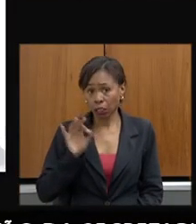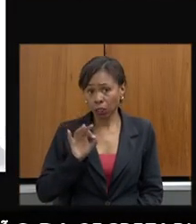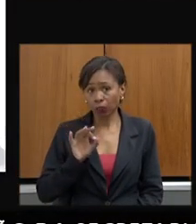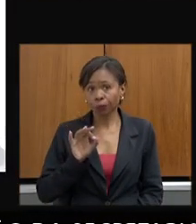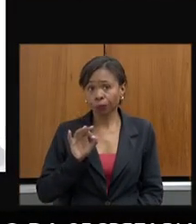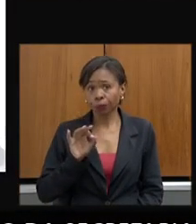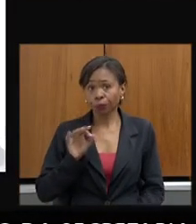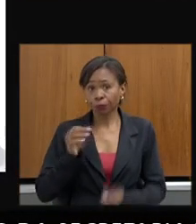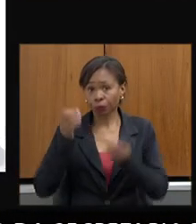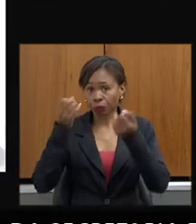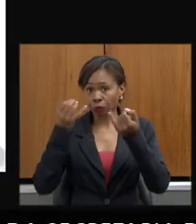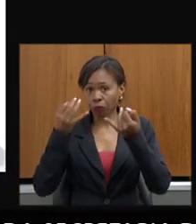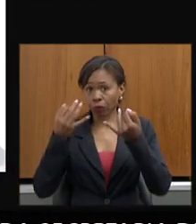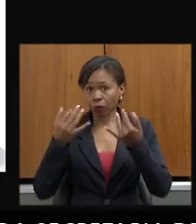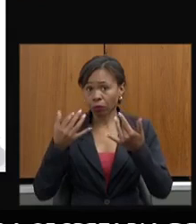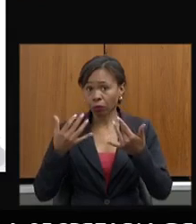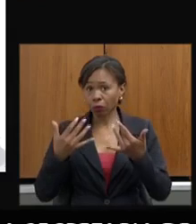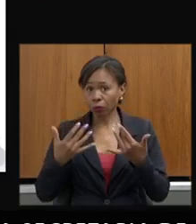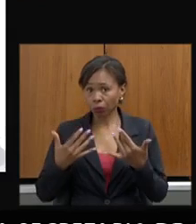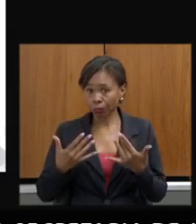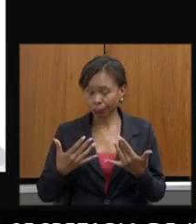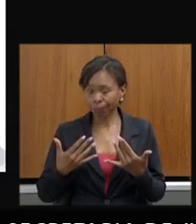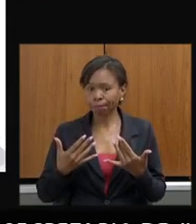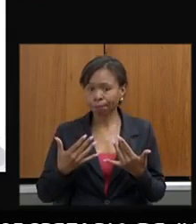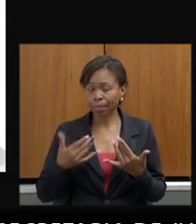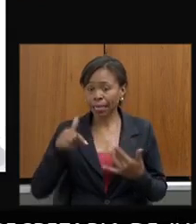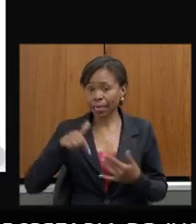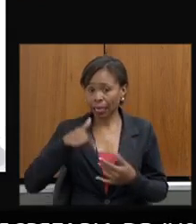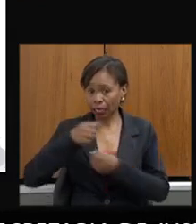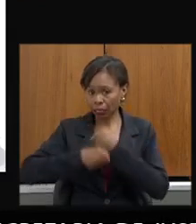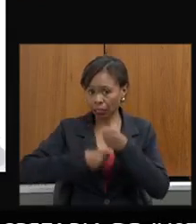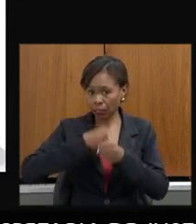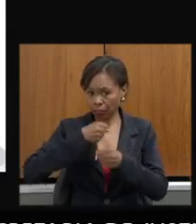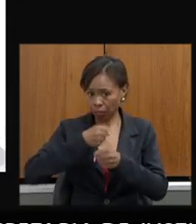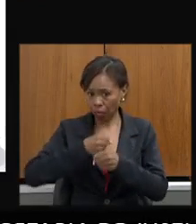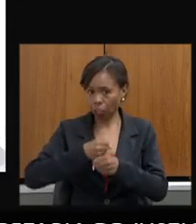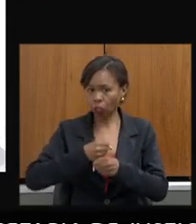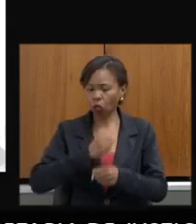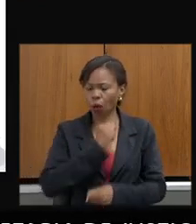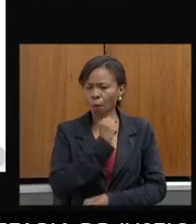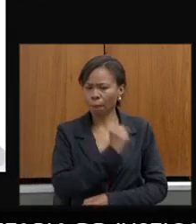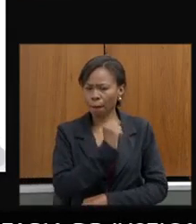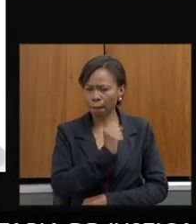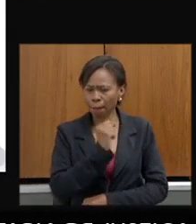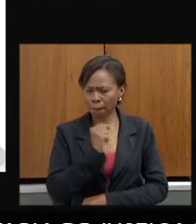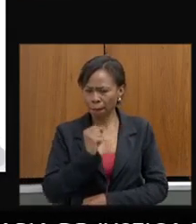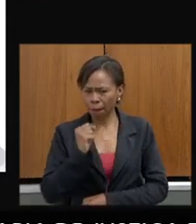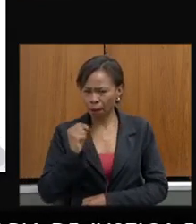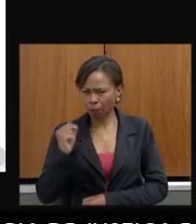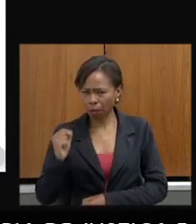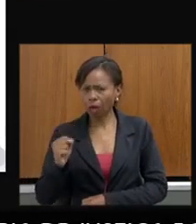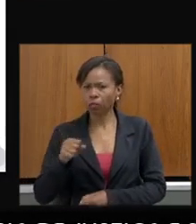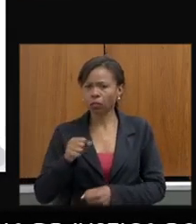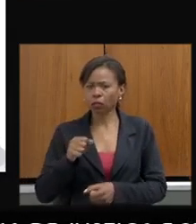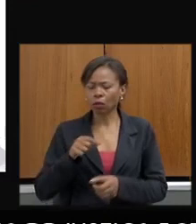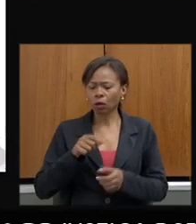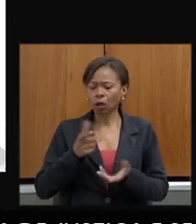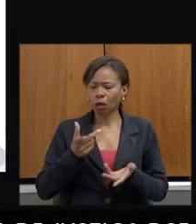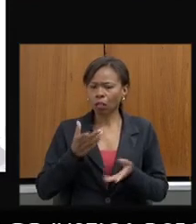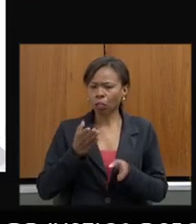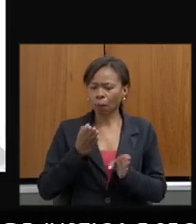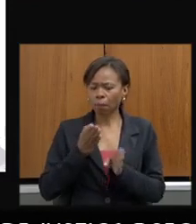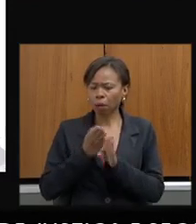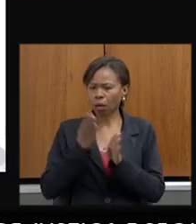este ano né os inquéritos de homicídio a miséria velocidades